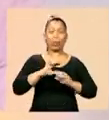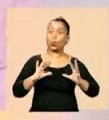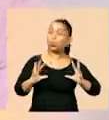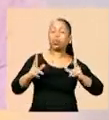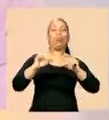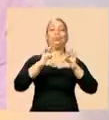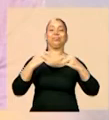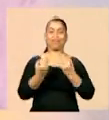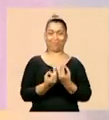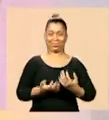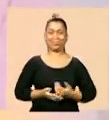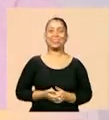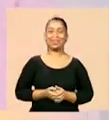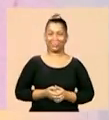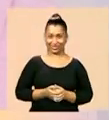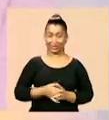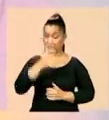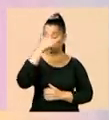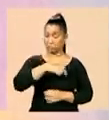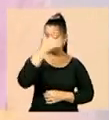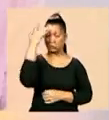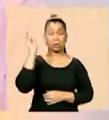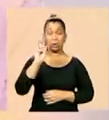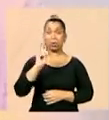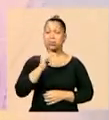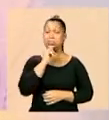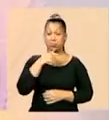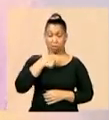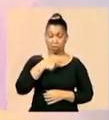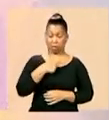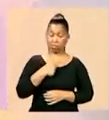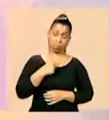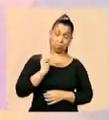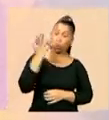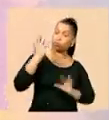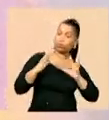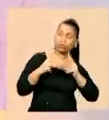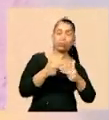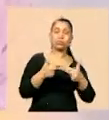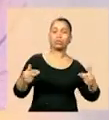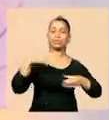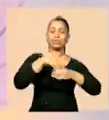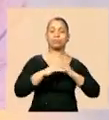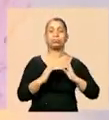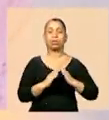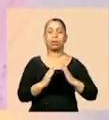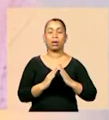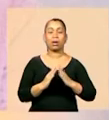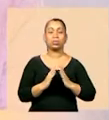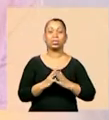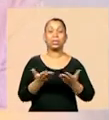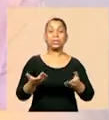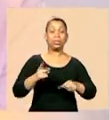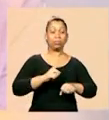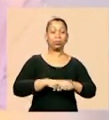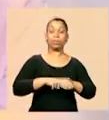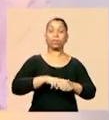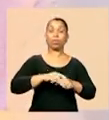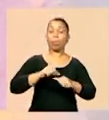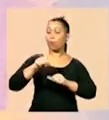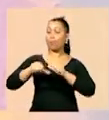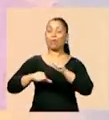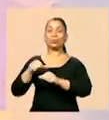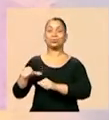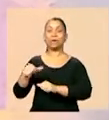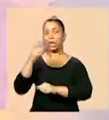toda a família. Então, às vezes, aquela pessoa é a pessoa que resolve tudo na casa. Então, de um momento para o